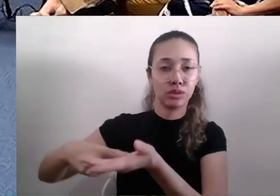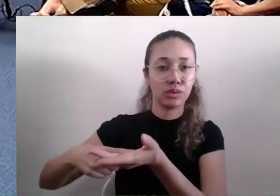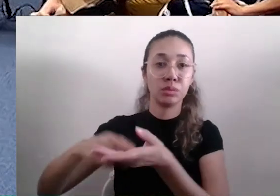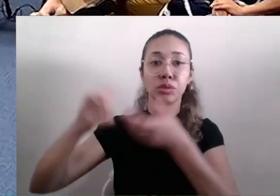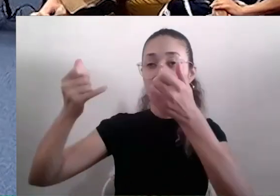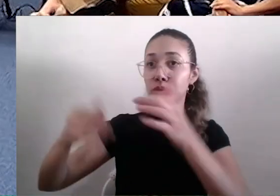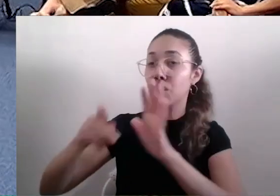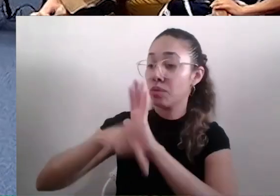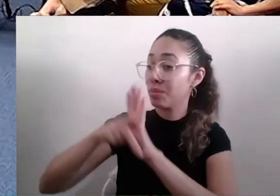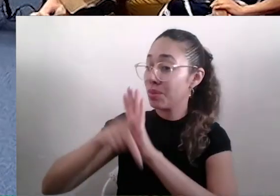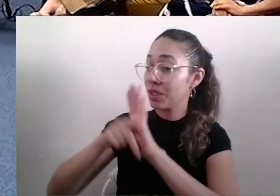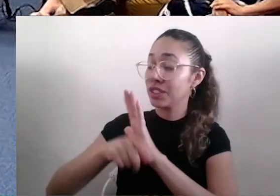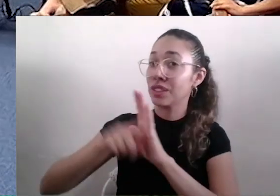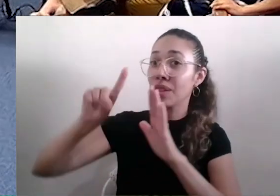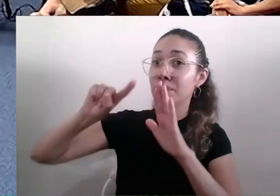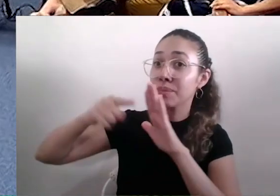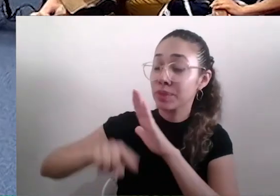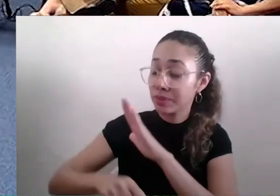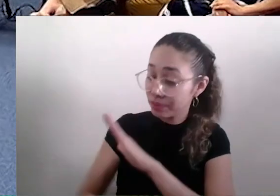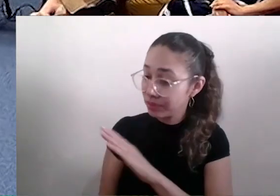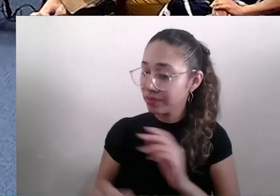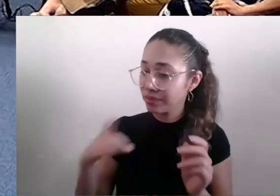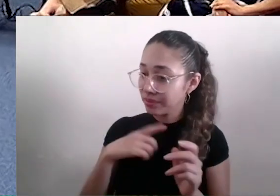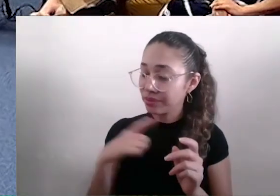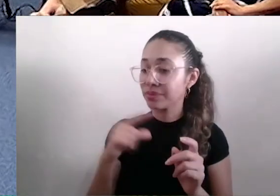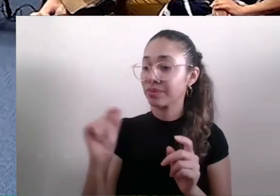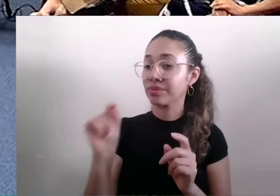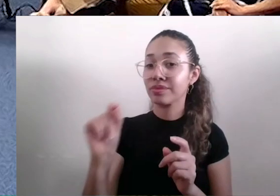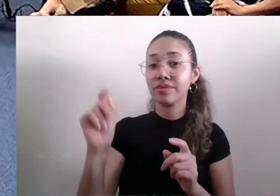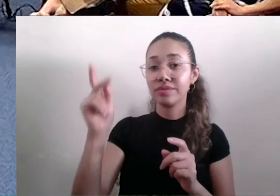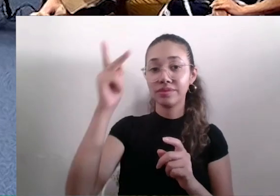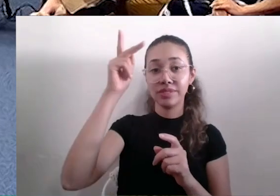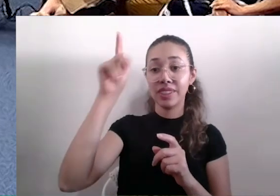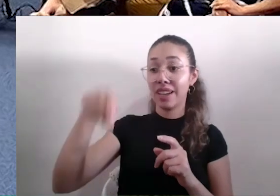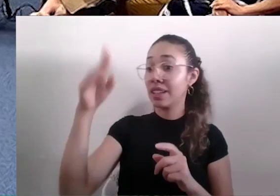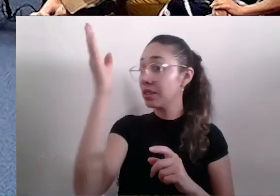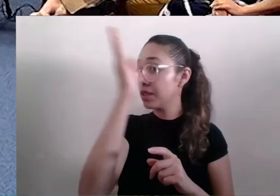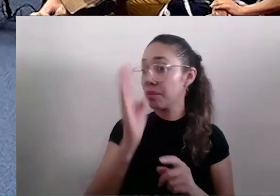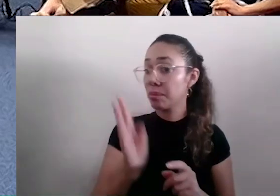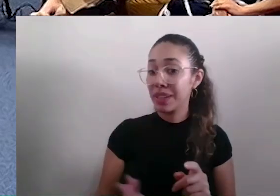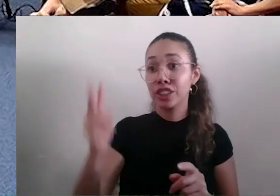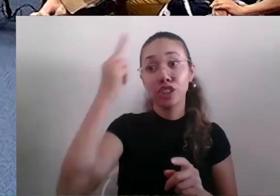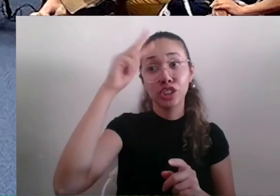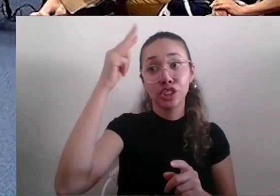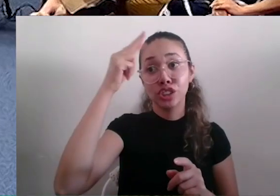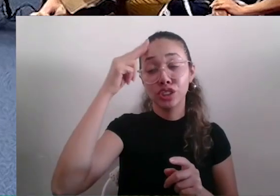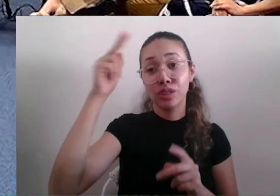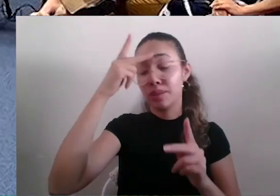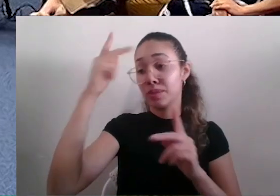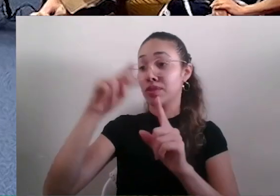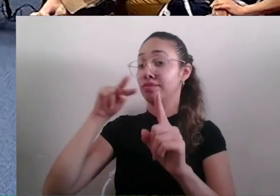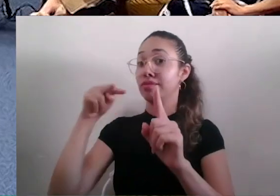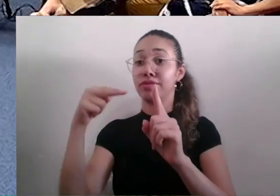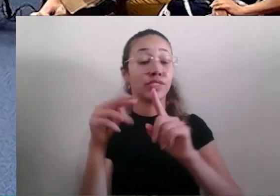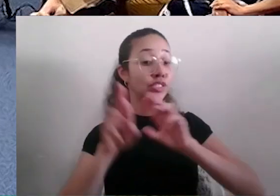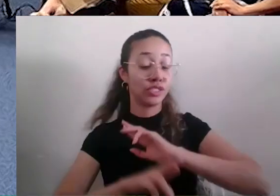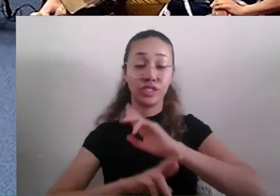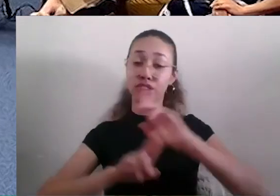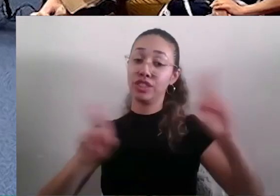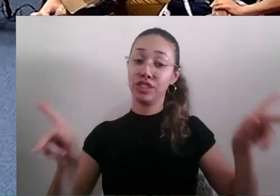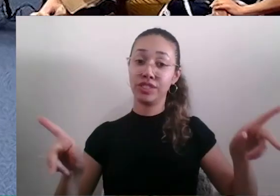muito complexo que vai ter uma outra visão da história do Brasil como ela falou que a gente ouve e a gente muda maneira como a gente